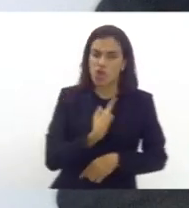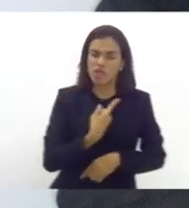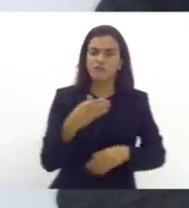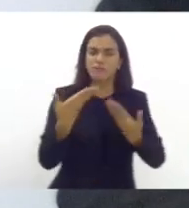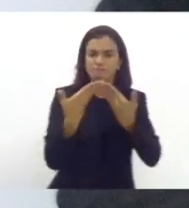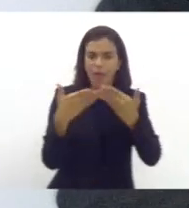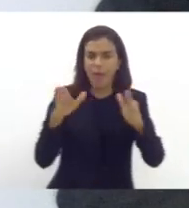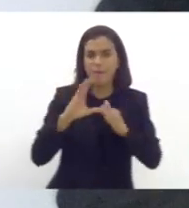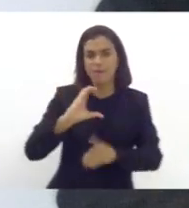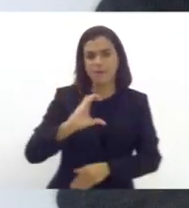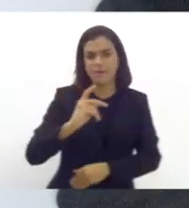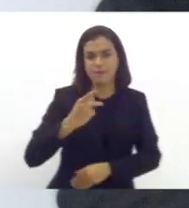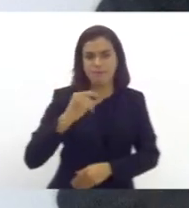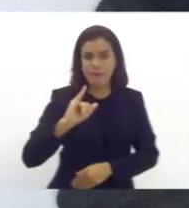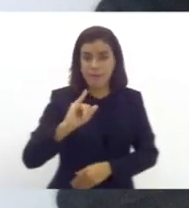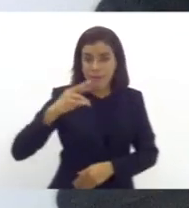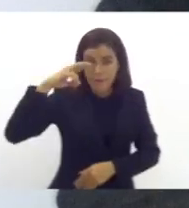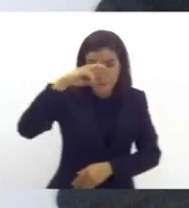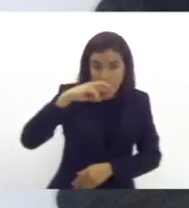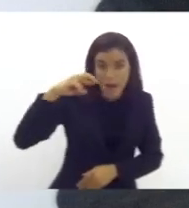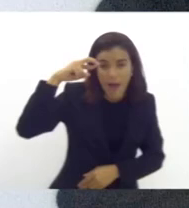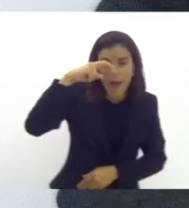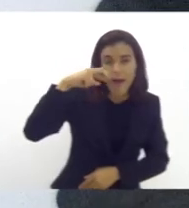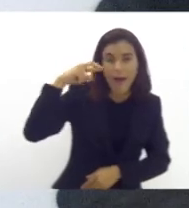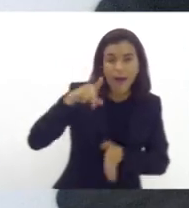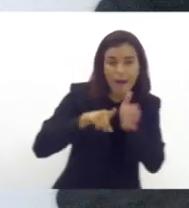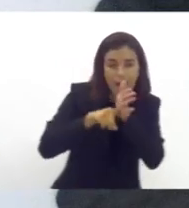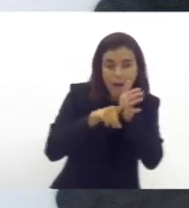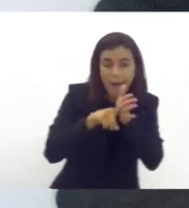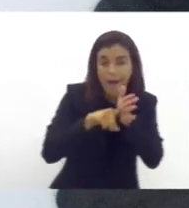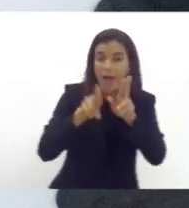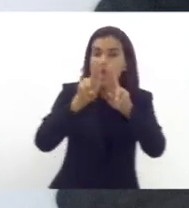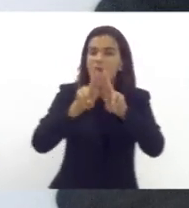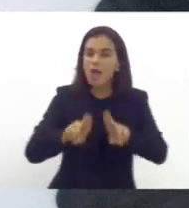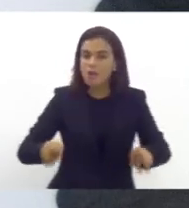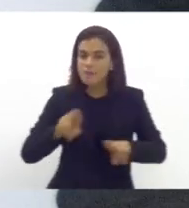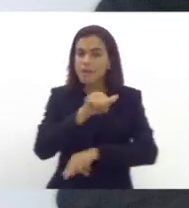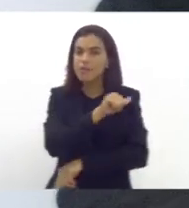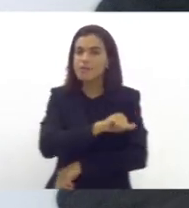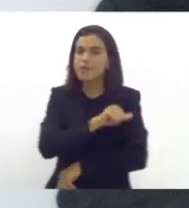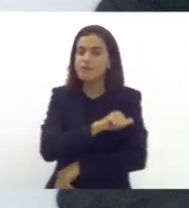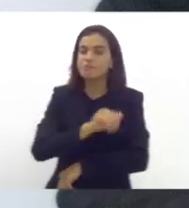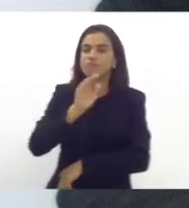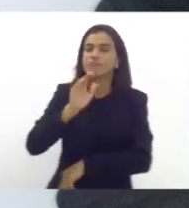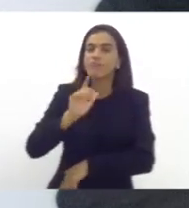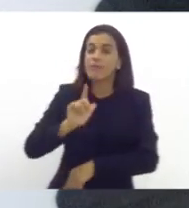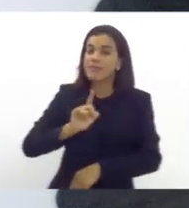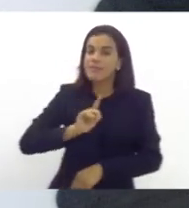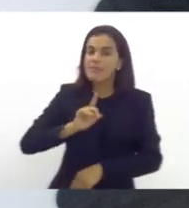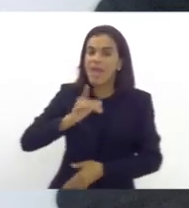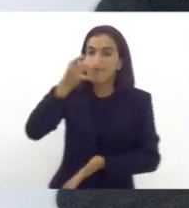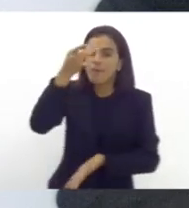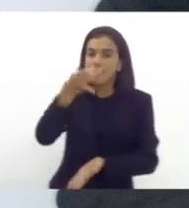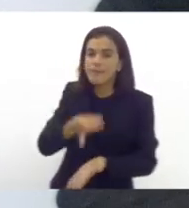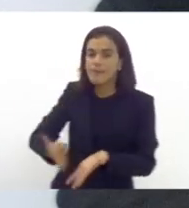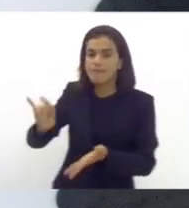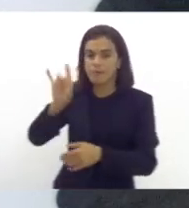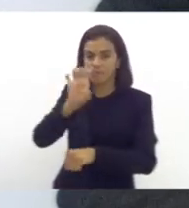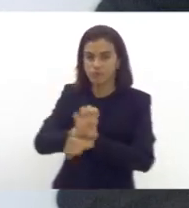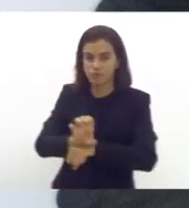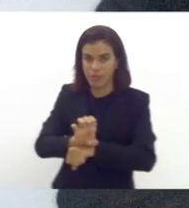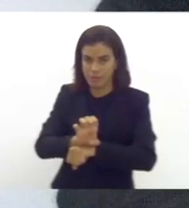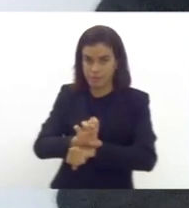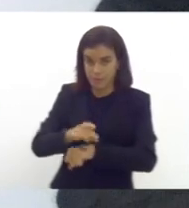CPI e outra a Unimed Rio vai ter já tem um inimigo no estado do Rio de Janeiro